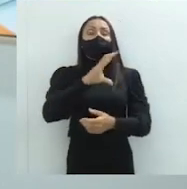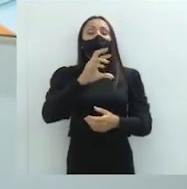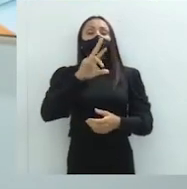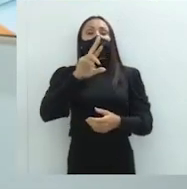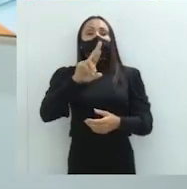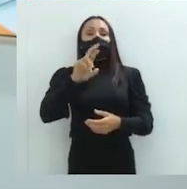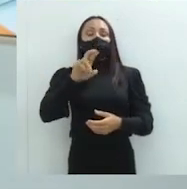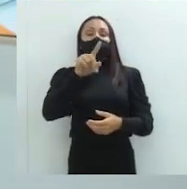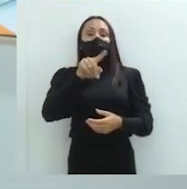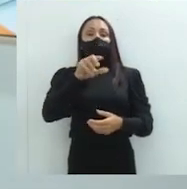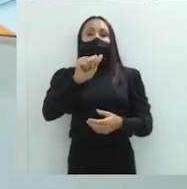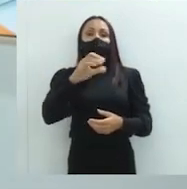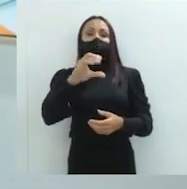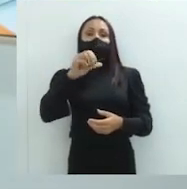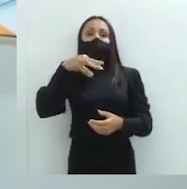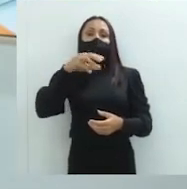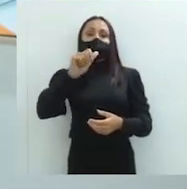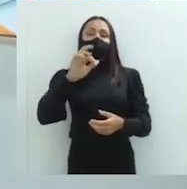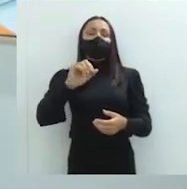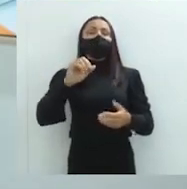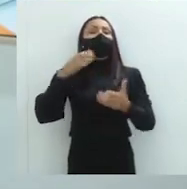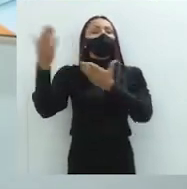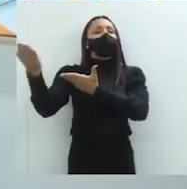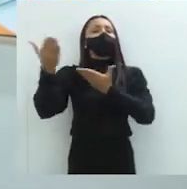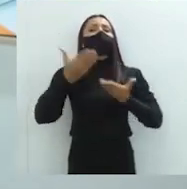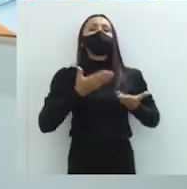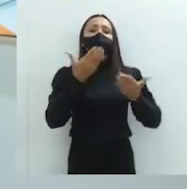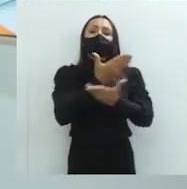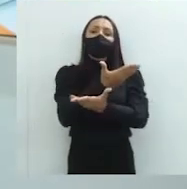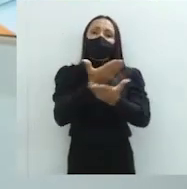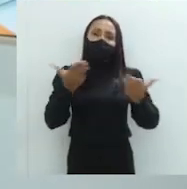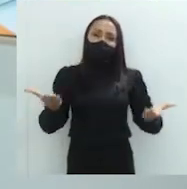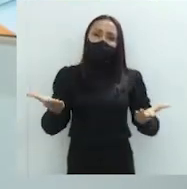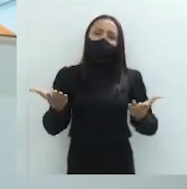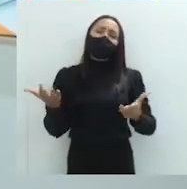Câmara Dornelas, vos convido a entrarem.